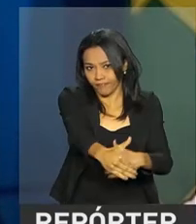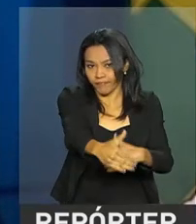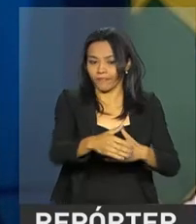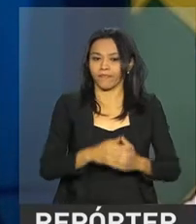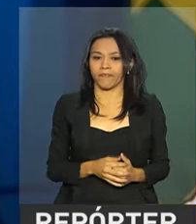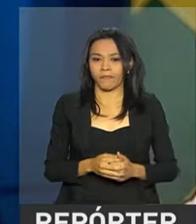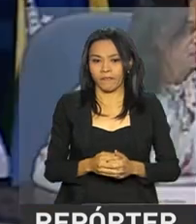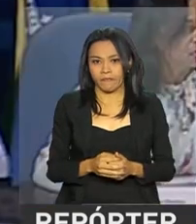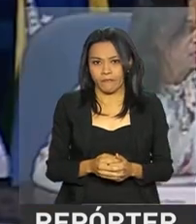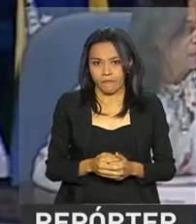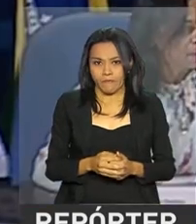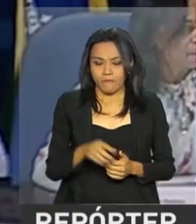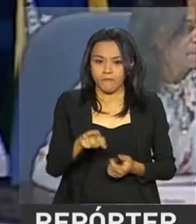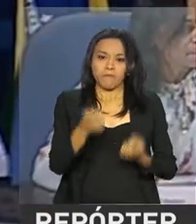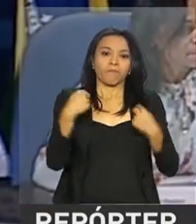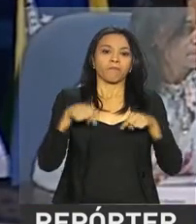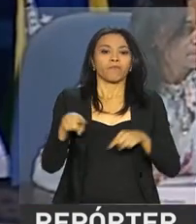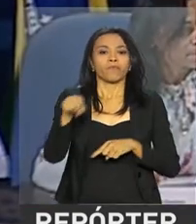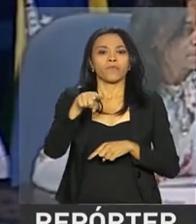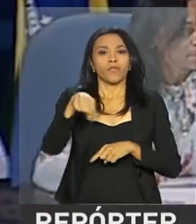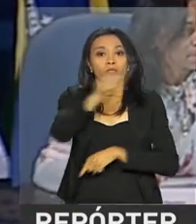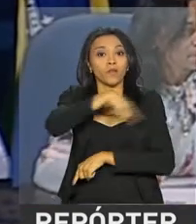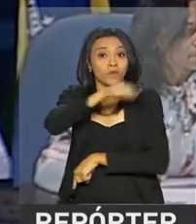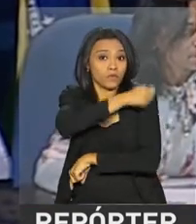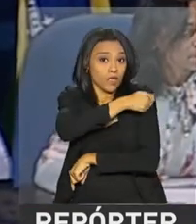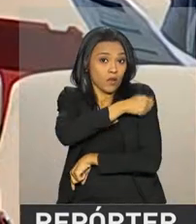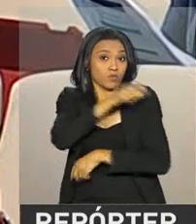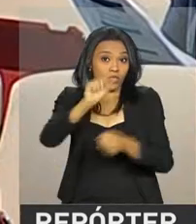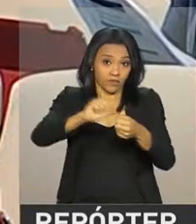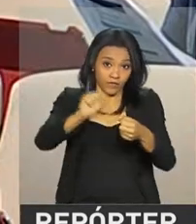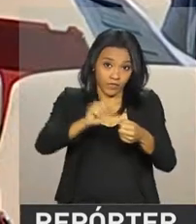de 200 mil? Os estudantes que fizeram... A gente pode dizer que os estudantes